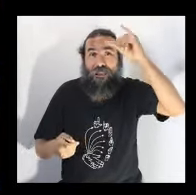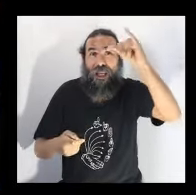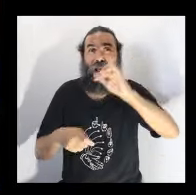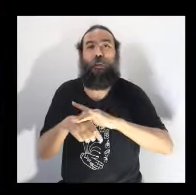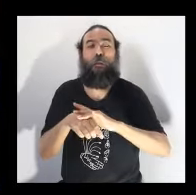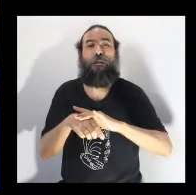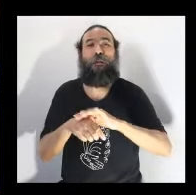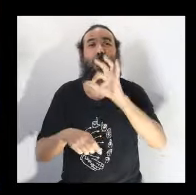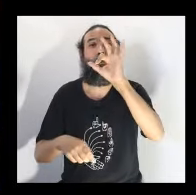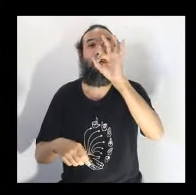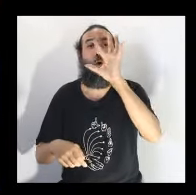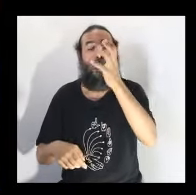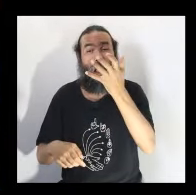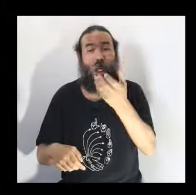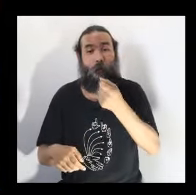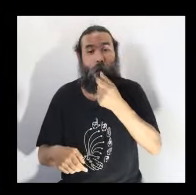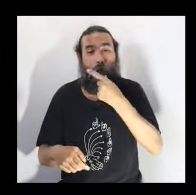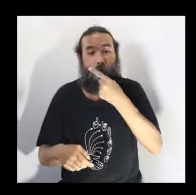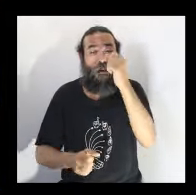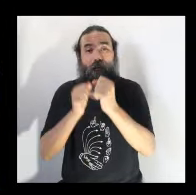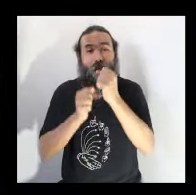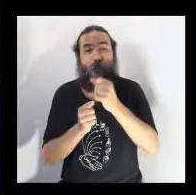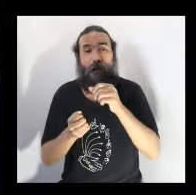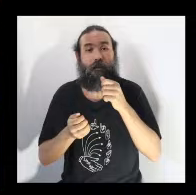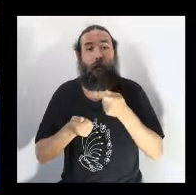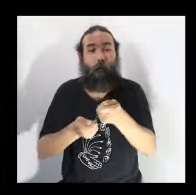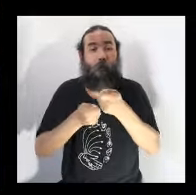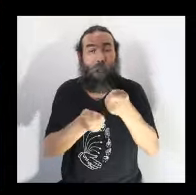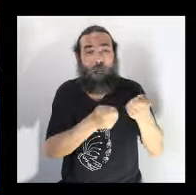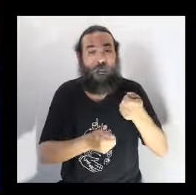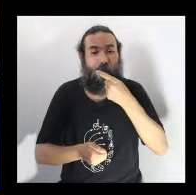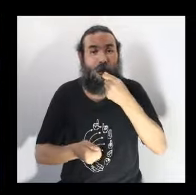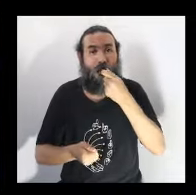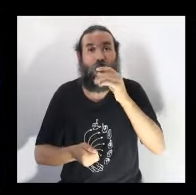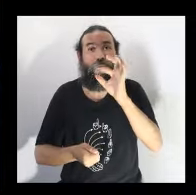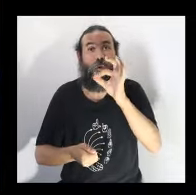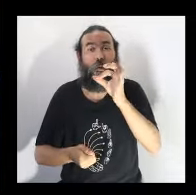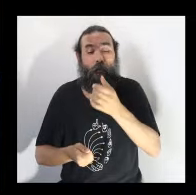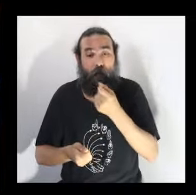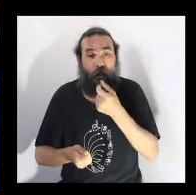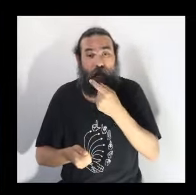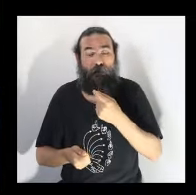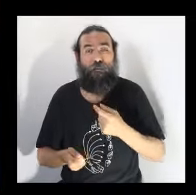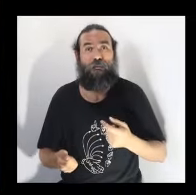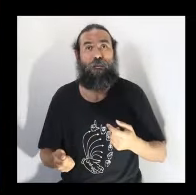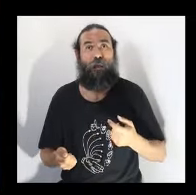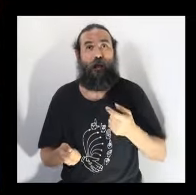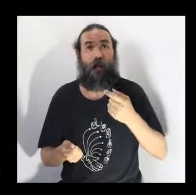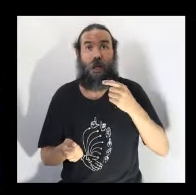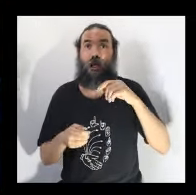doença de saúde para ser boa para ter boa convivência mas de tratar de doença que a sua experiência